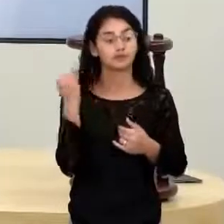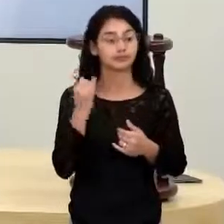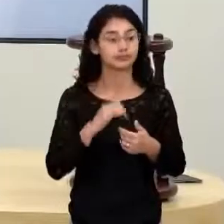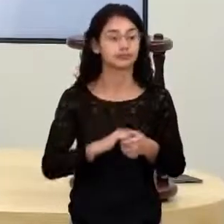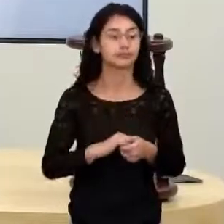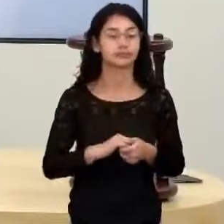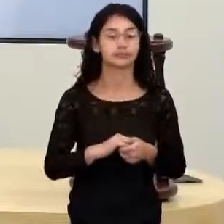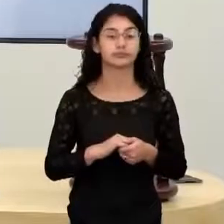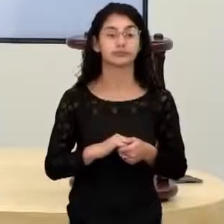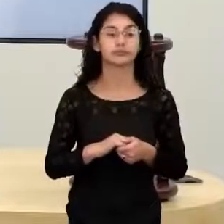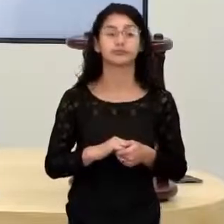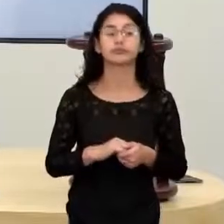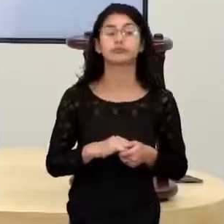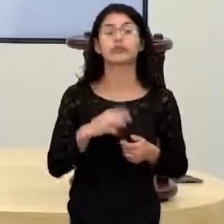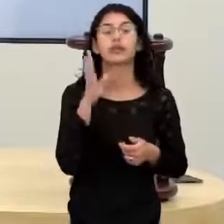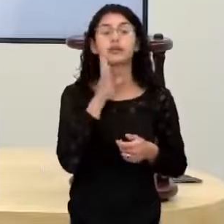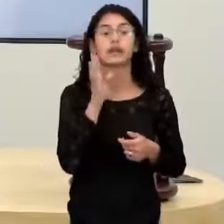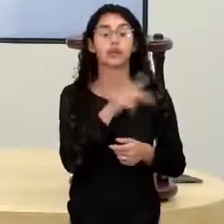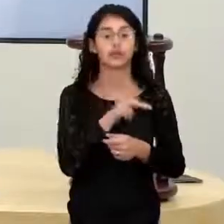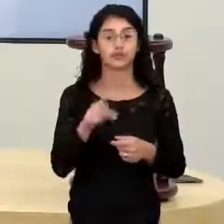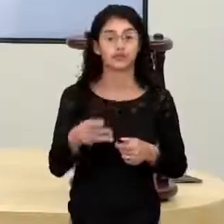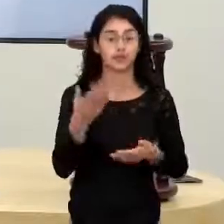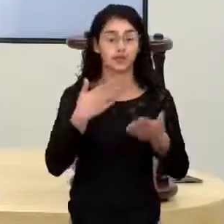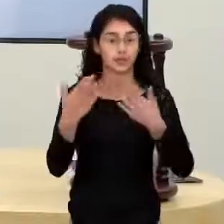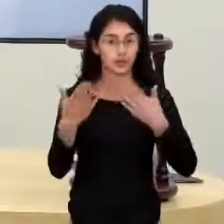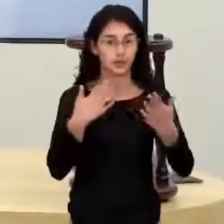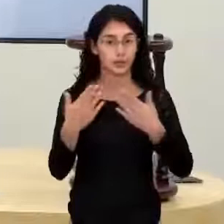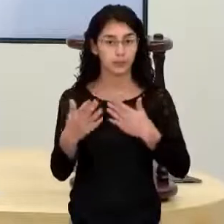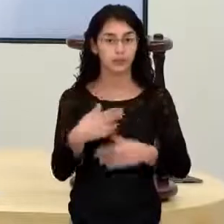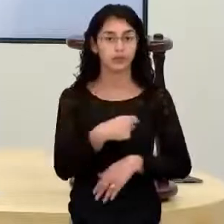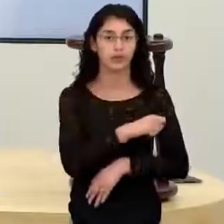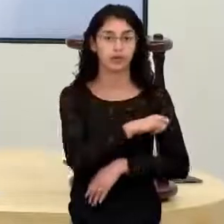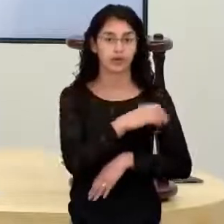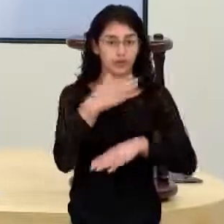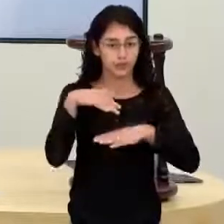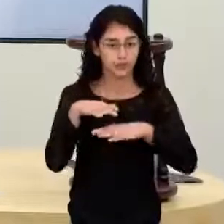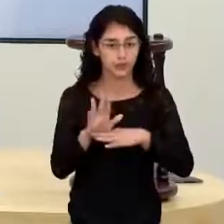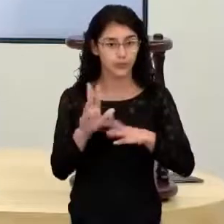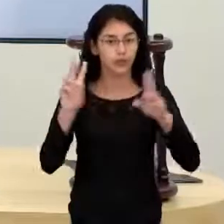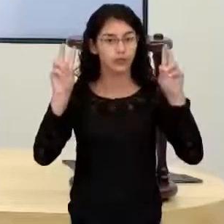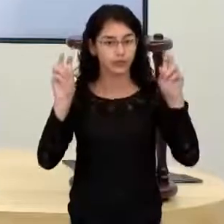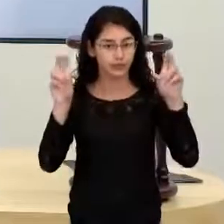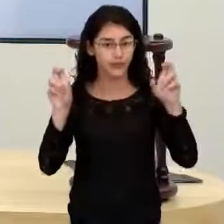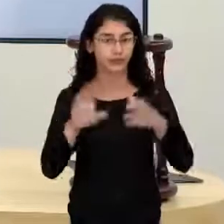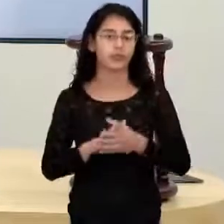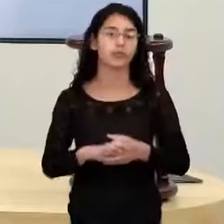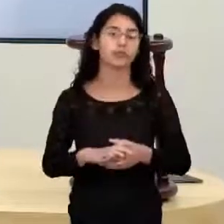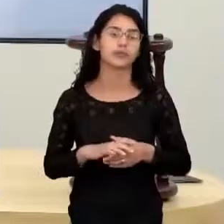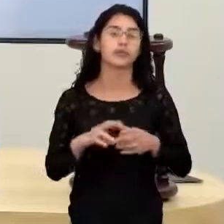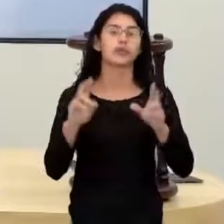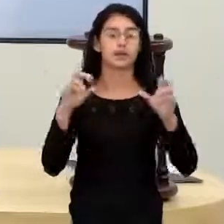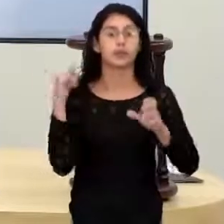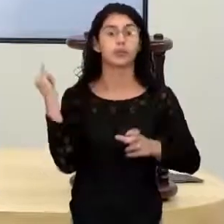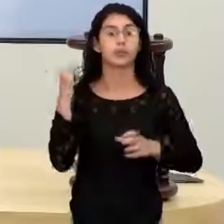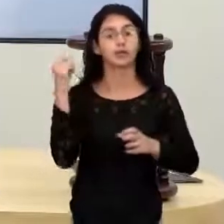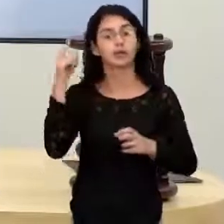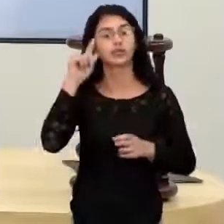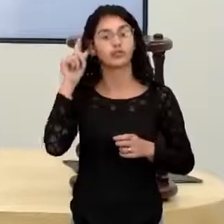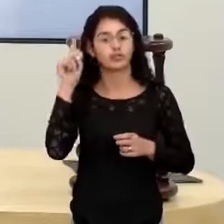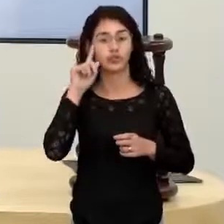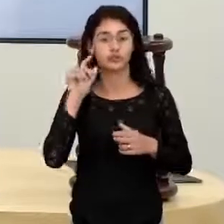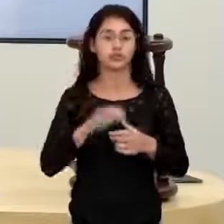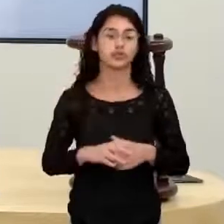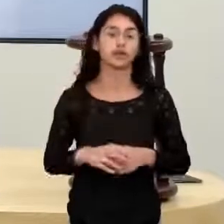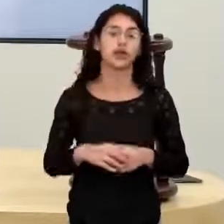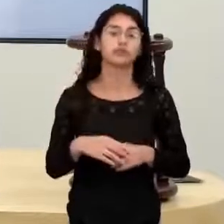acho que é legal também que os professores conversem um pouco mais com os alunos acerca disto, porque é um tema que é muito relevante no nosso dia a dia, é um